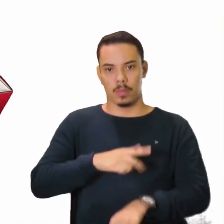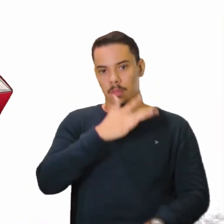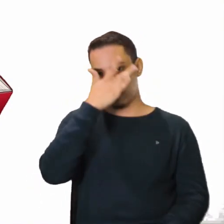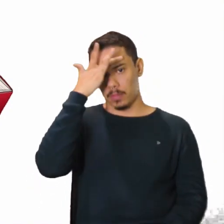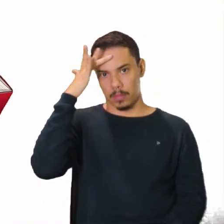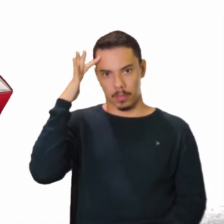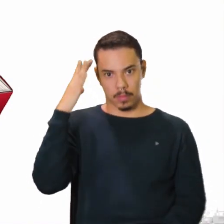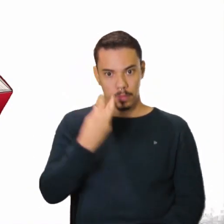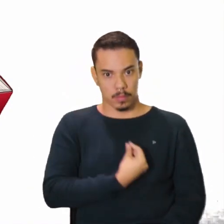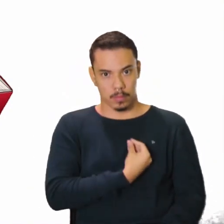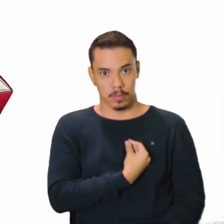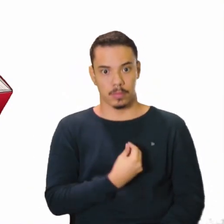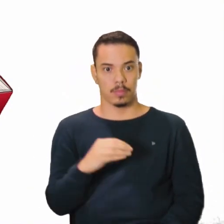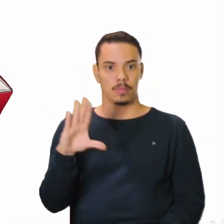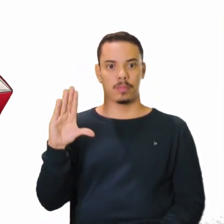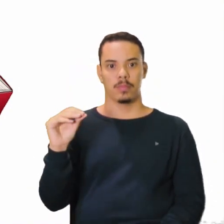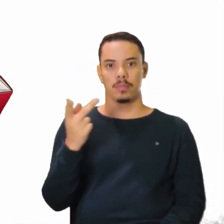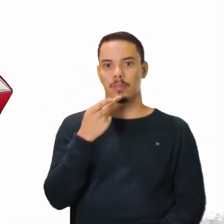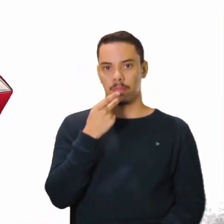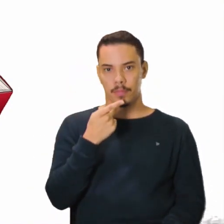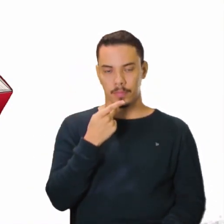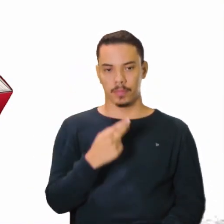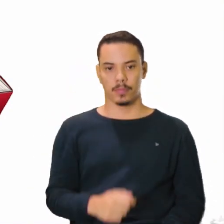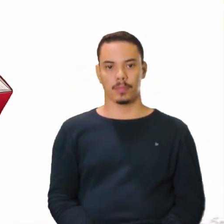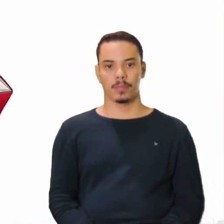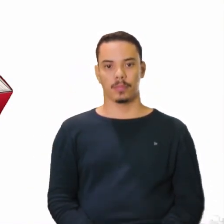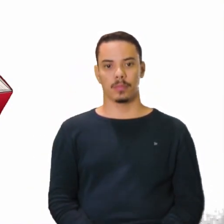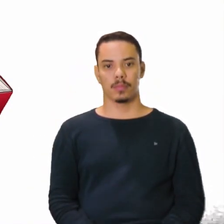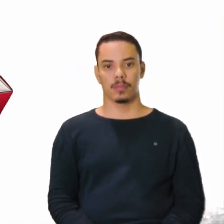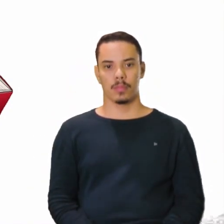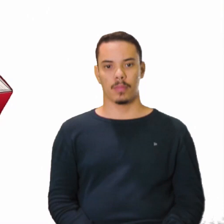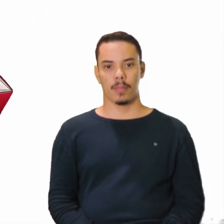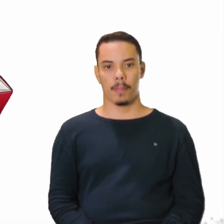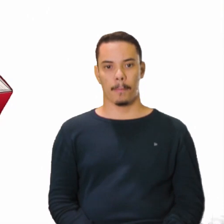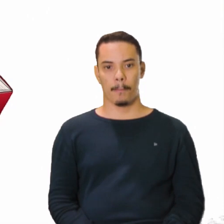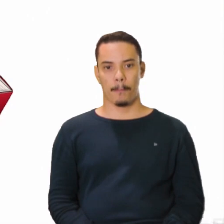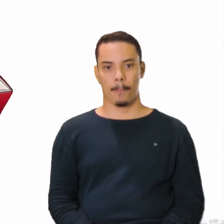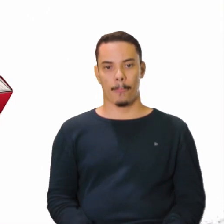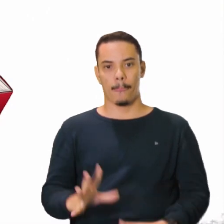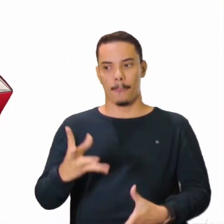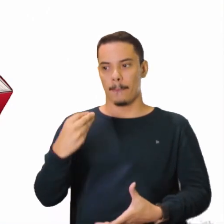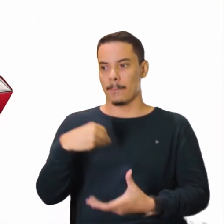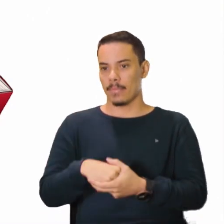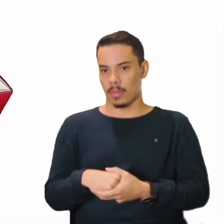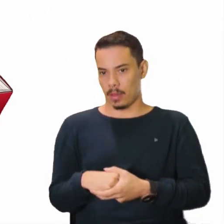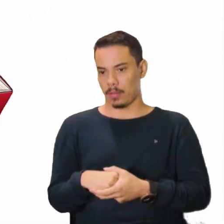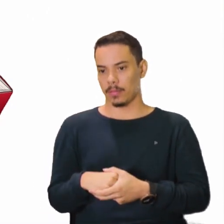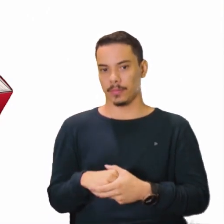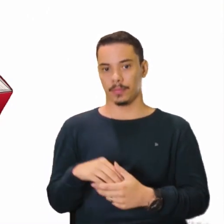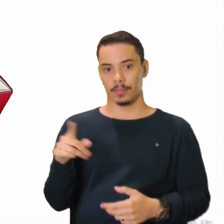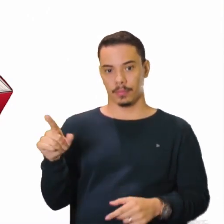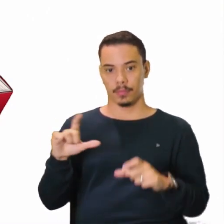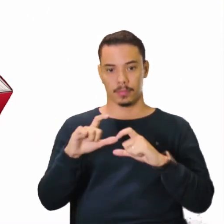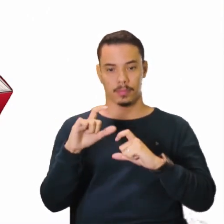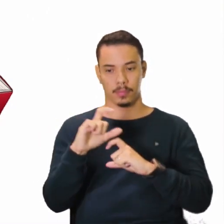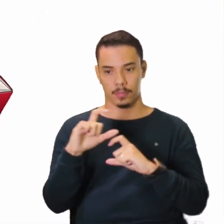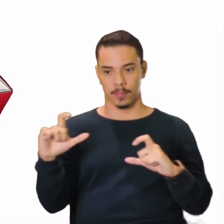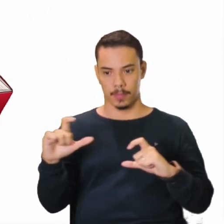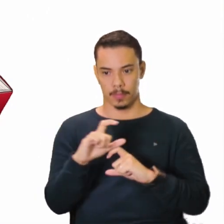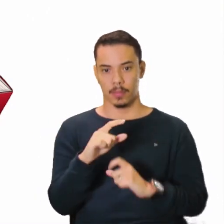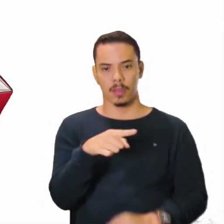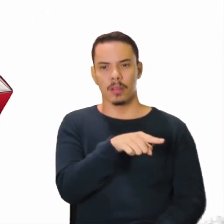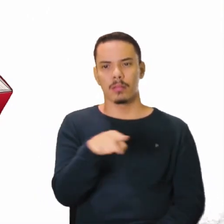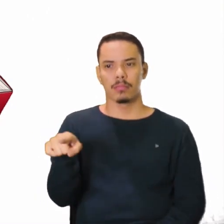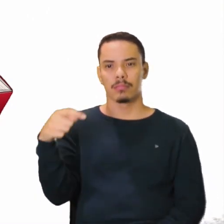pessoa está falando. Ok. Dentro da tira, você vai observar aqui, ó,